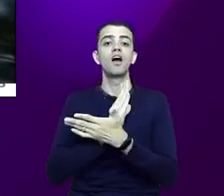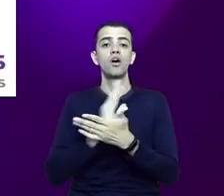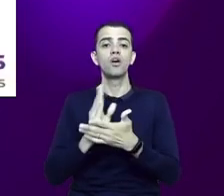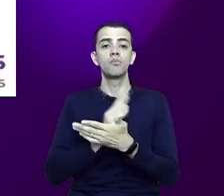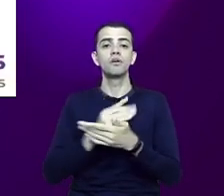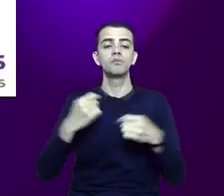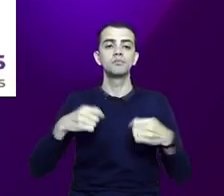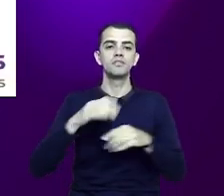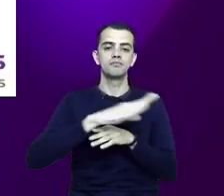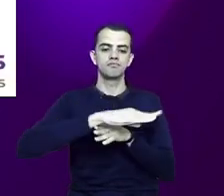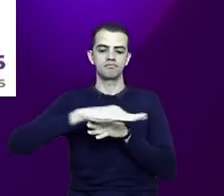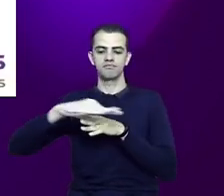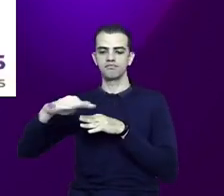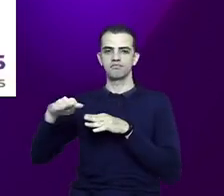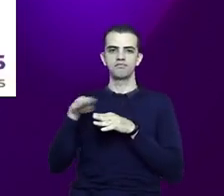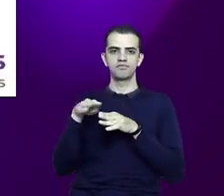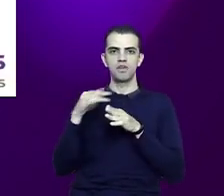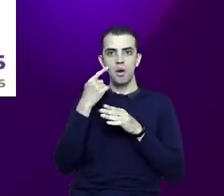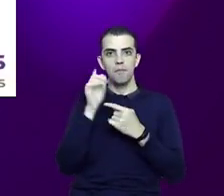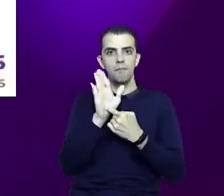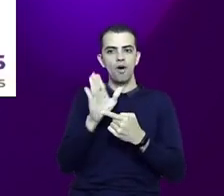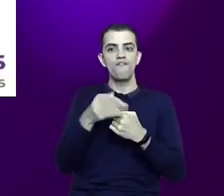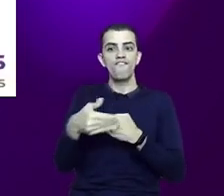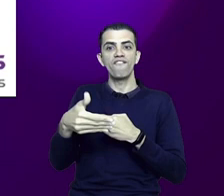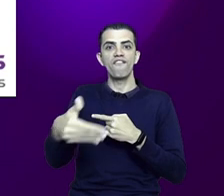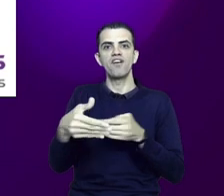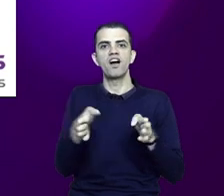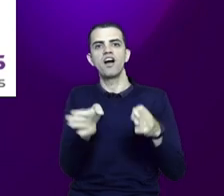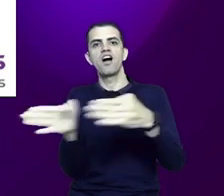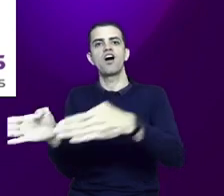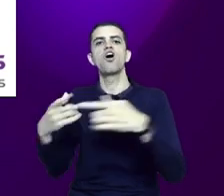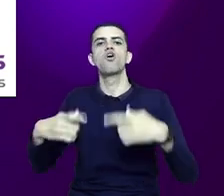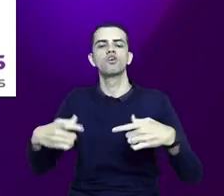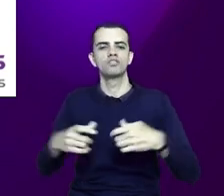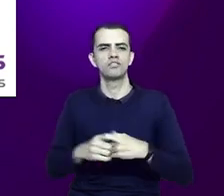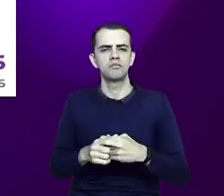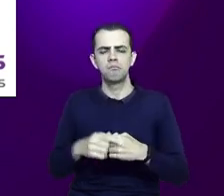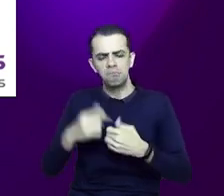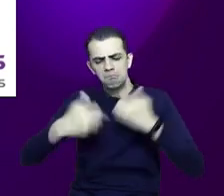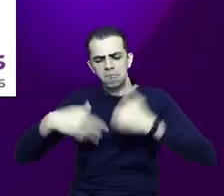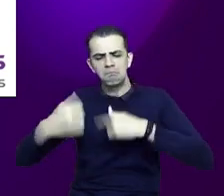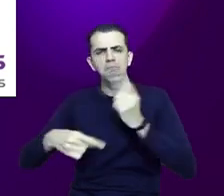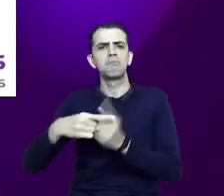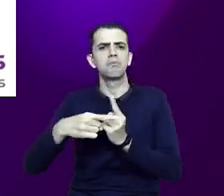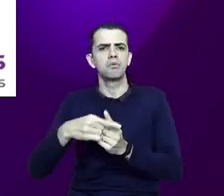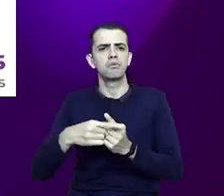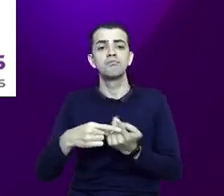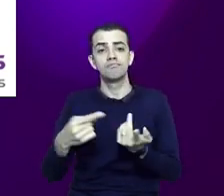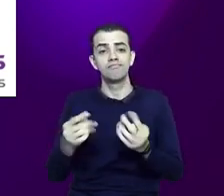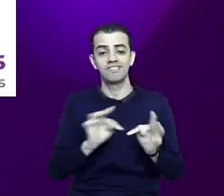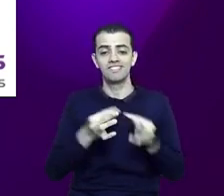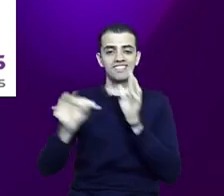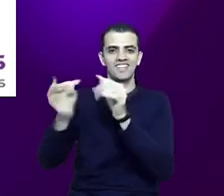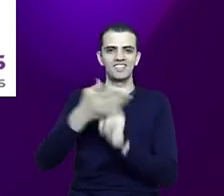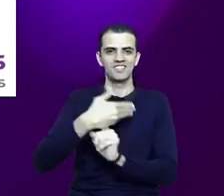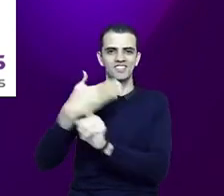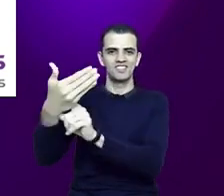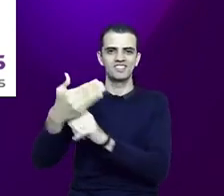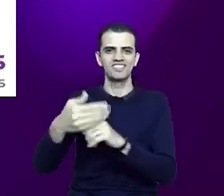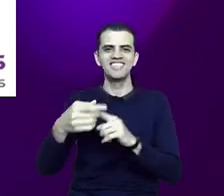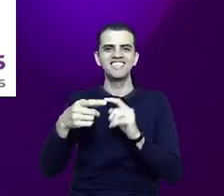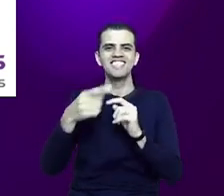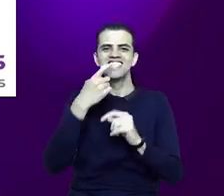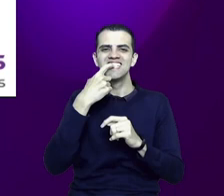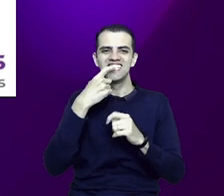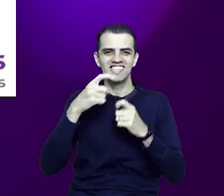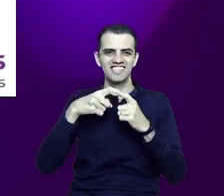o carro está indo. E por que eu estou falando sobre isso? Porque quando a gente fala em ortopedia, quando a gente fala em tecnologia na ortopedia, muitas vezes a gente pensa, pô, mas eu